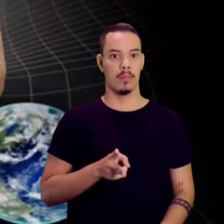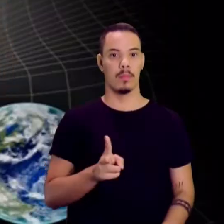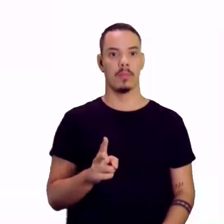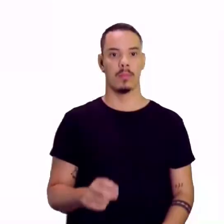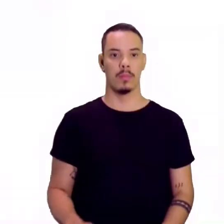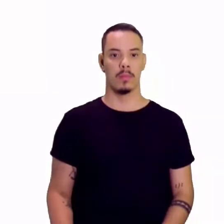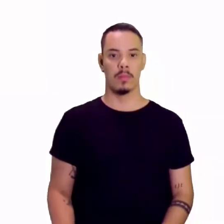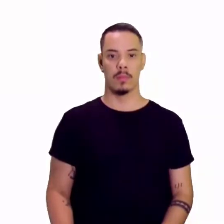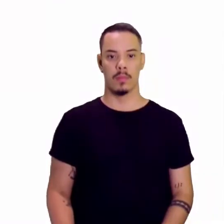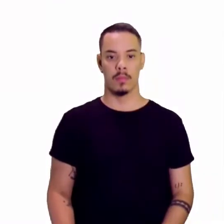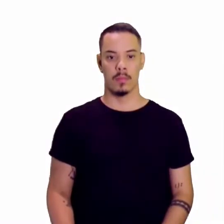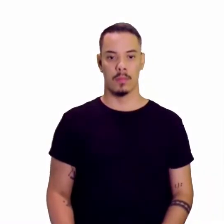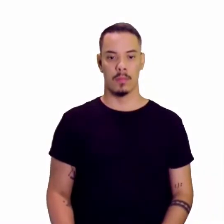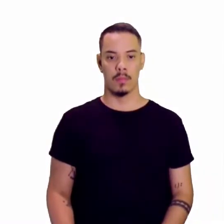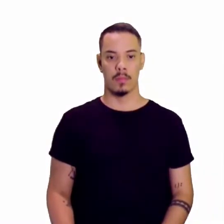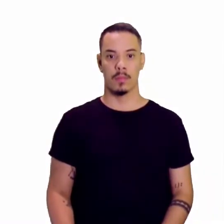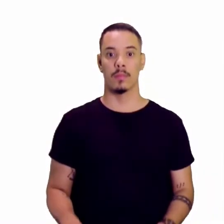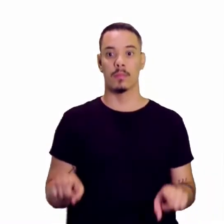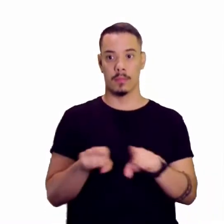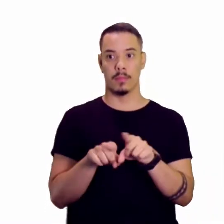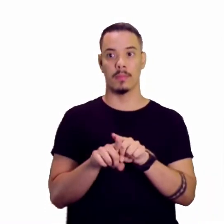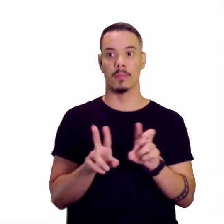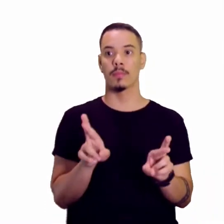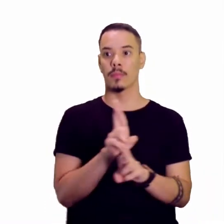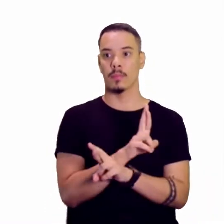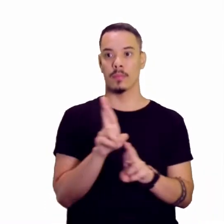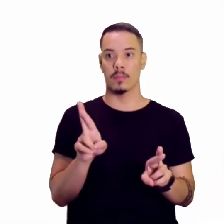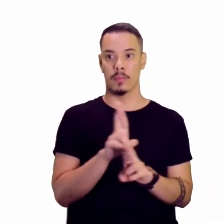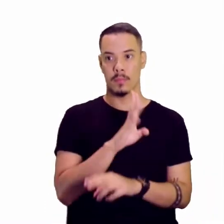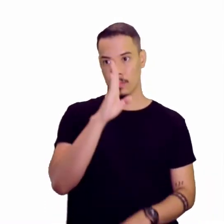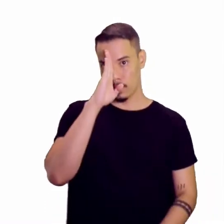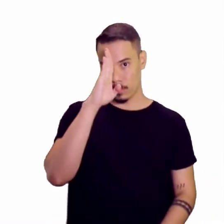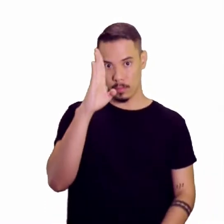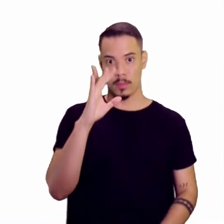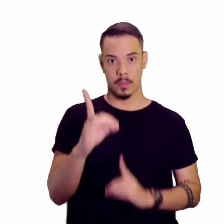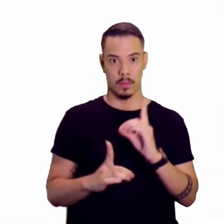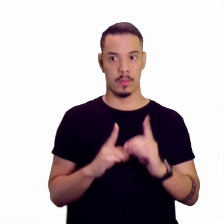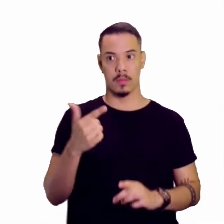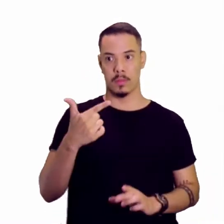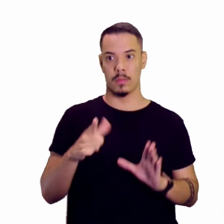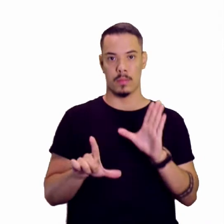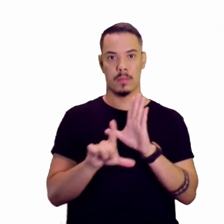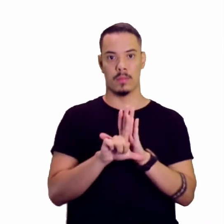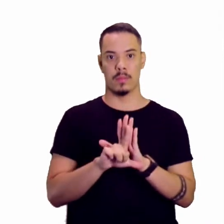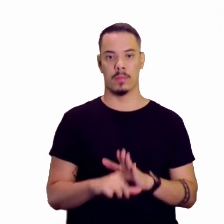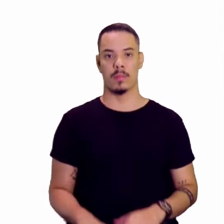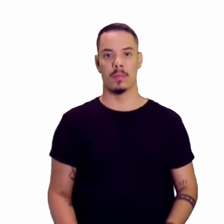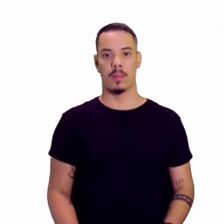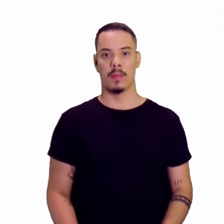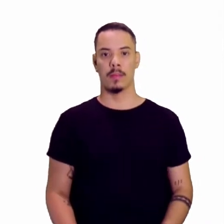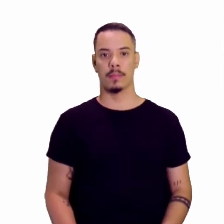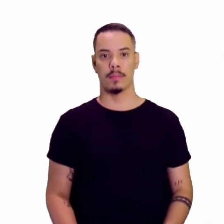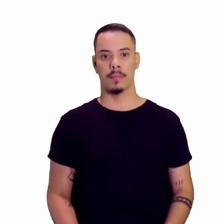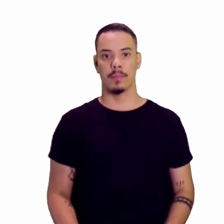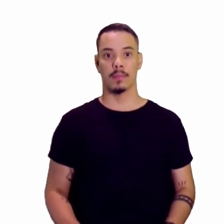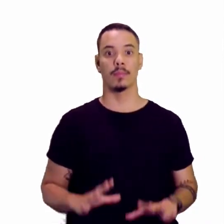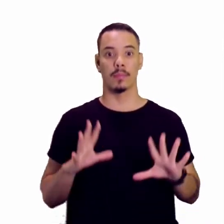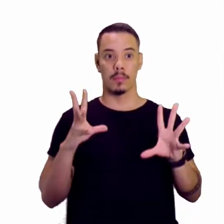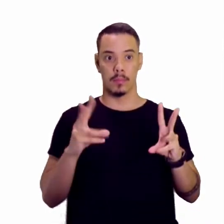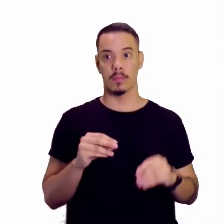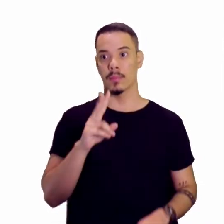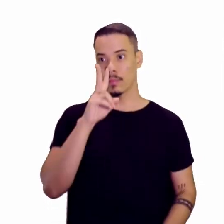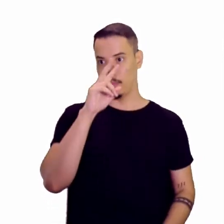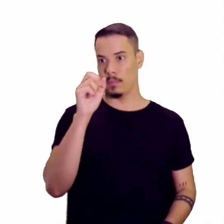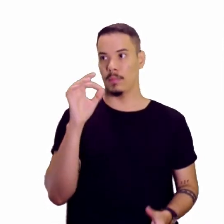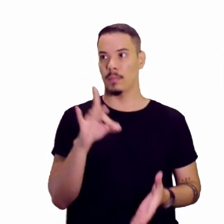Vamos. E está relacionado com o princípio fundamental de dinâmica, a segunda lei, né? Exatamente. Então, se nós formos ver, todas as forças, na